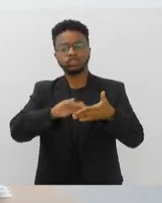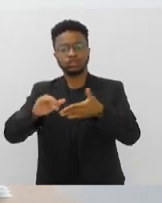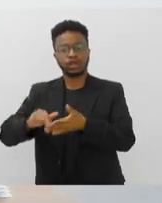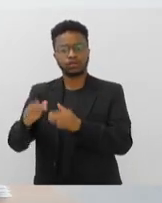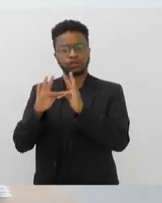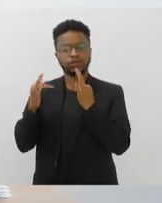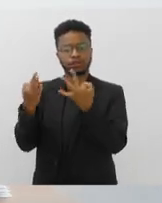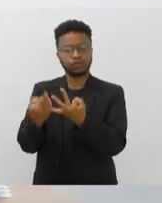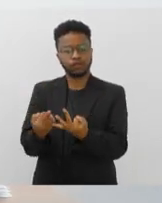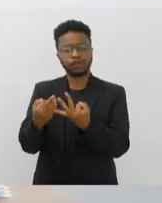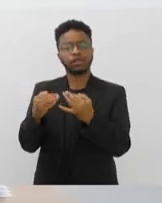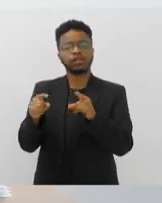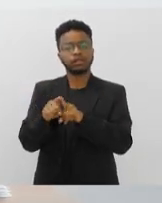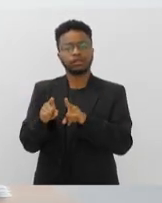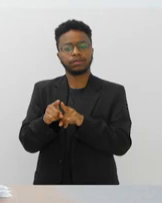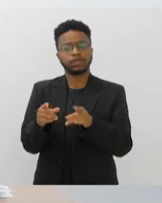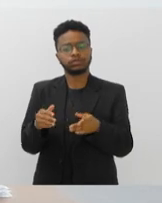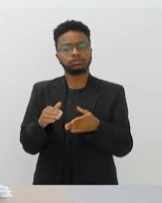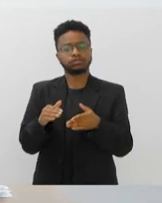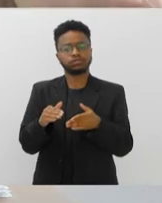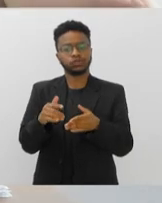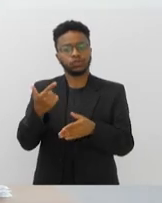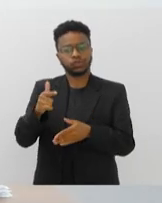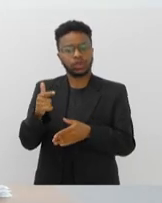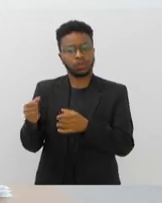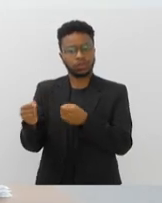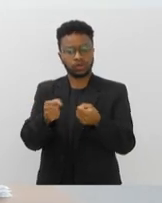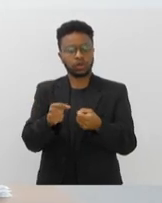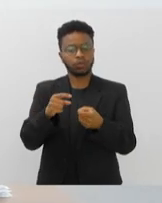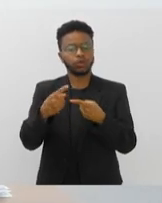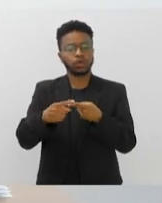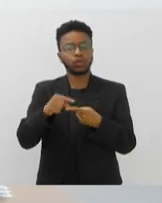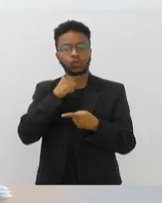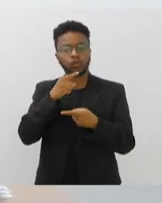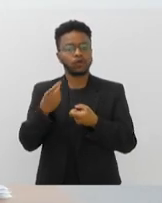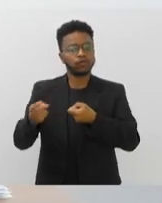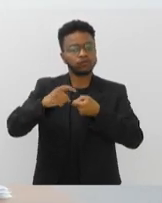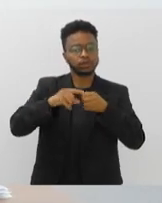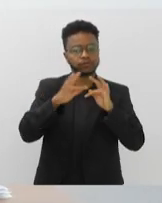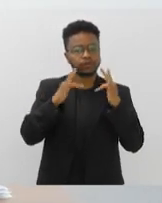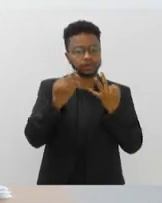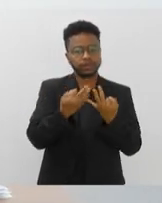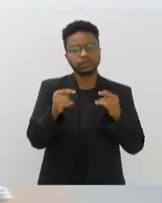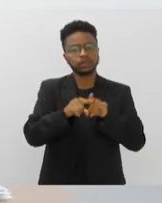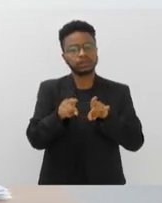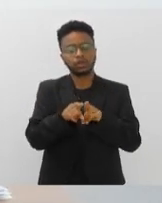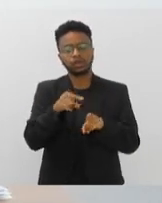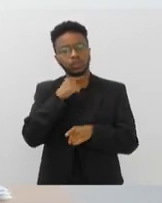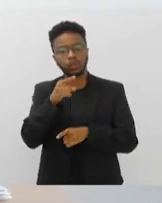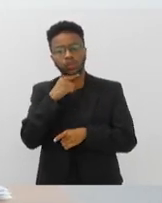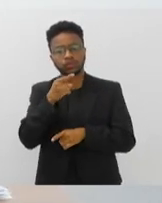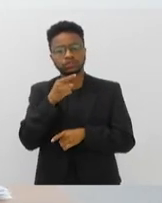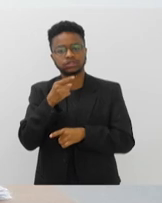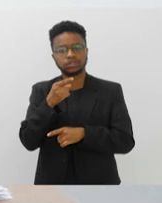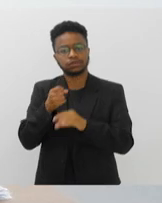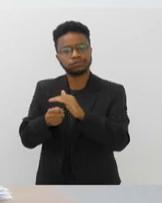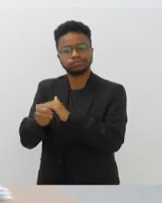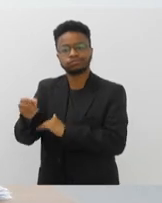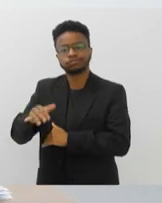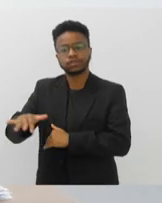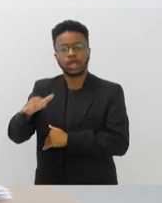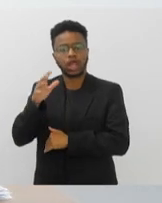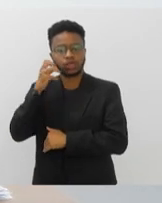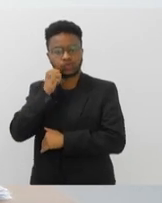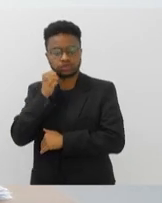o a suspensão desse poder familiar Então ela nem retornava pra família nem era encaminhada para adoção e também a gente tem uma realidade